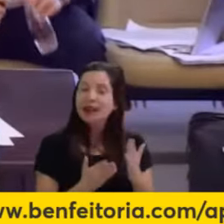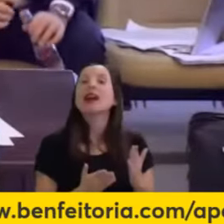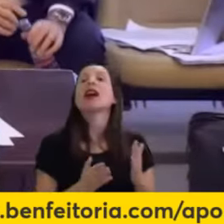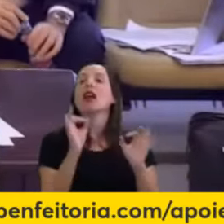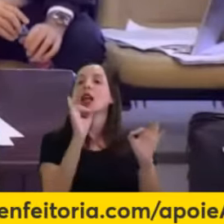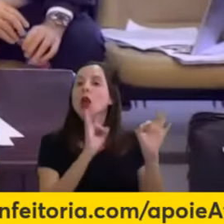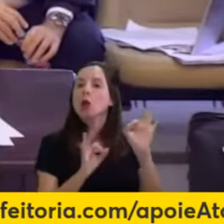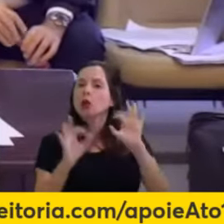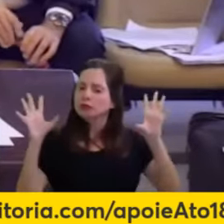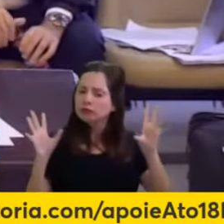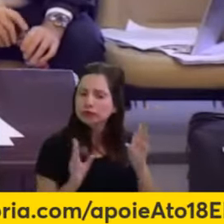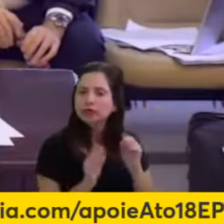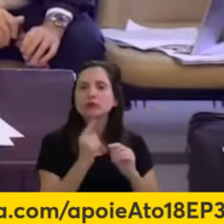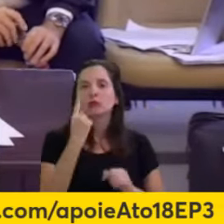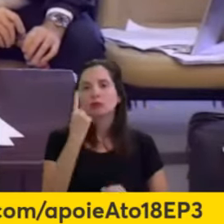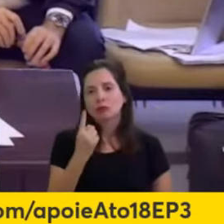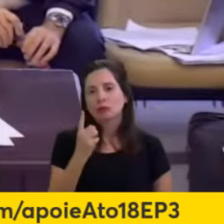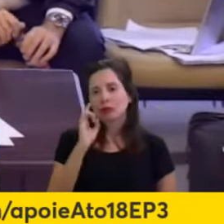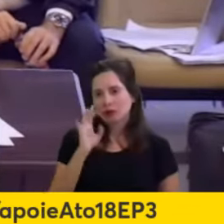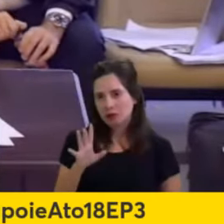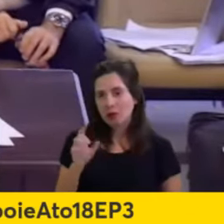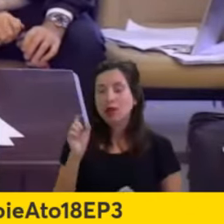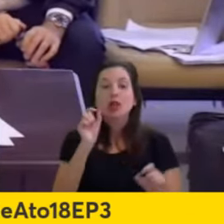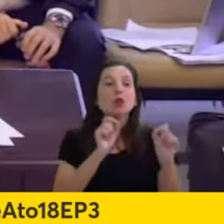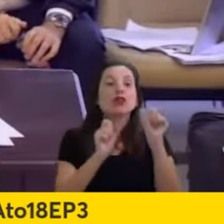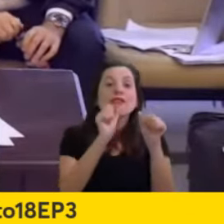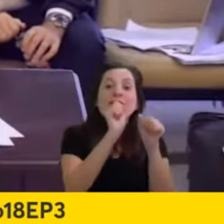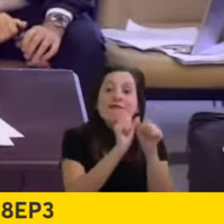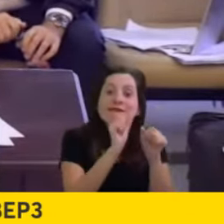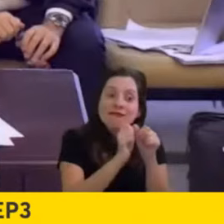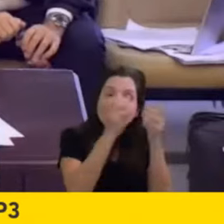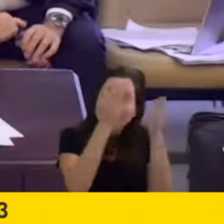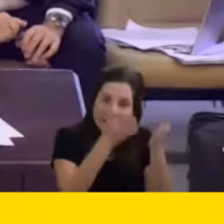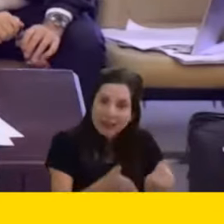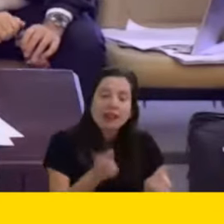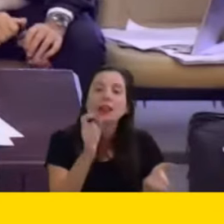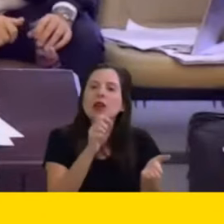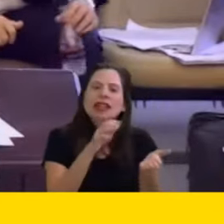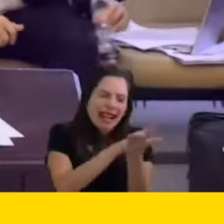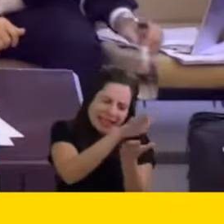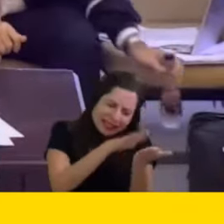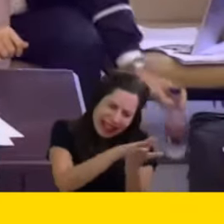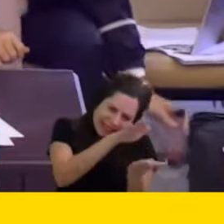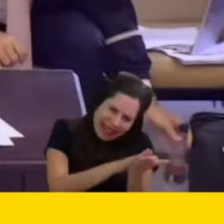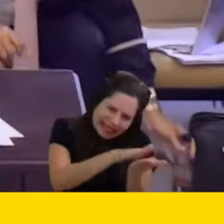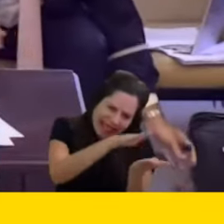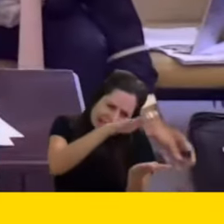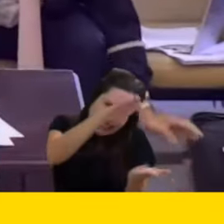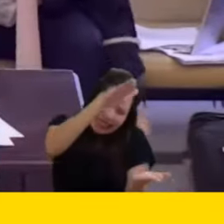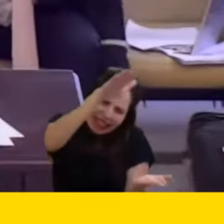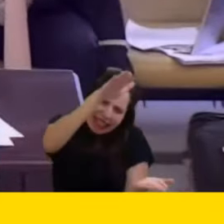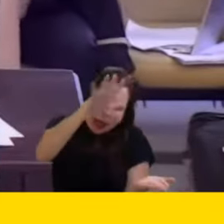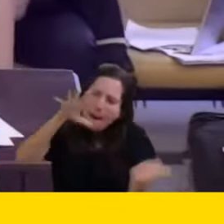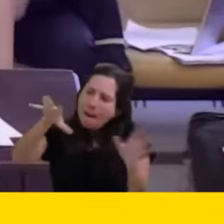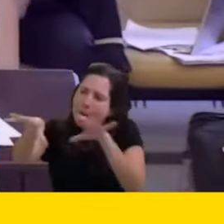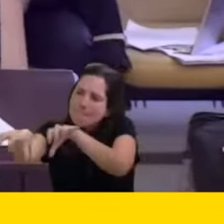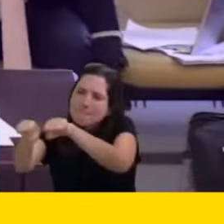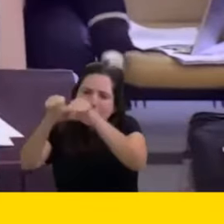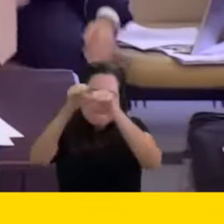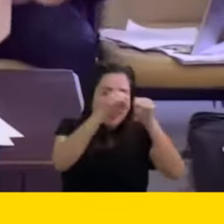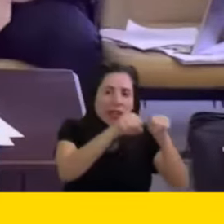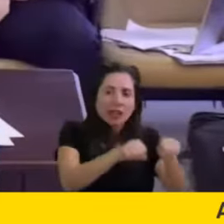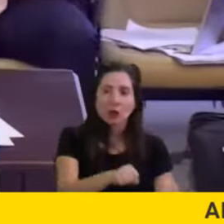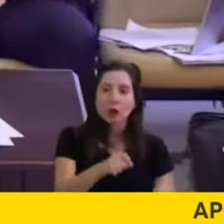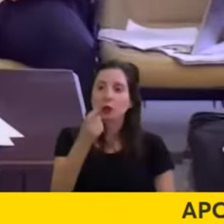pré-campanha e o que se fez nela que foi a gastança de dinheiro público do fundo partidário para se comprometer